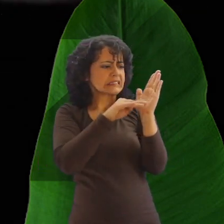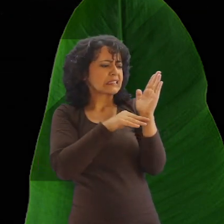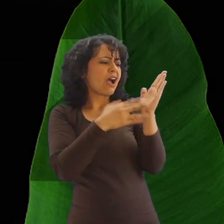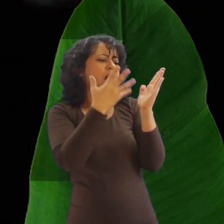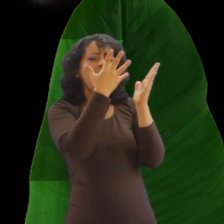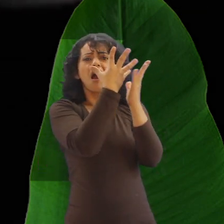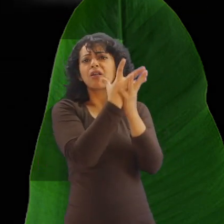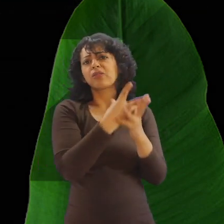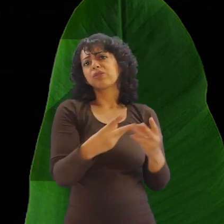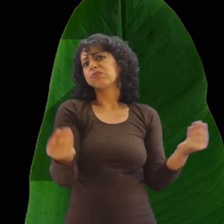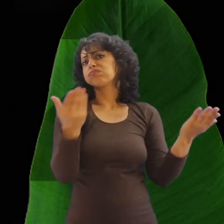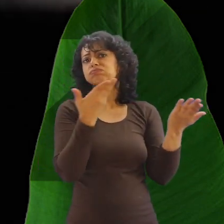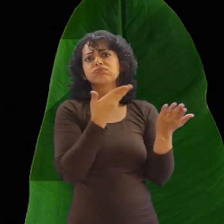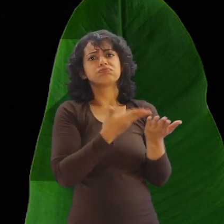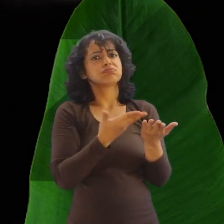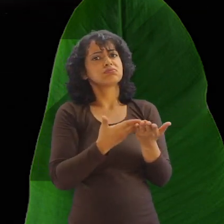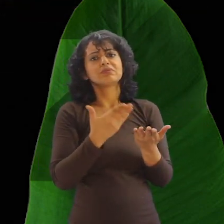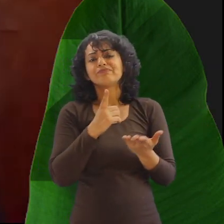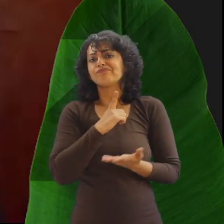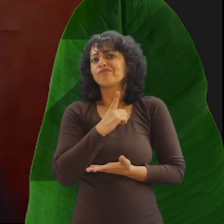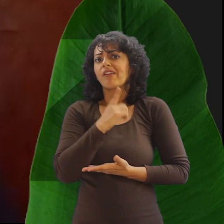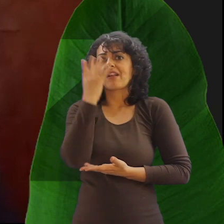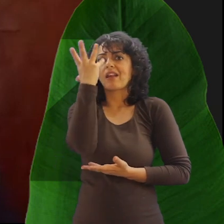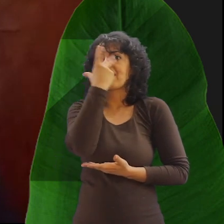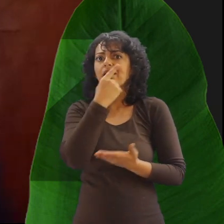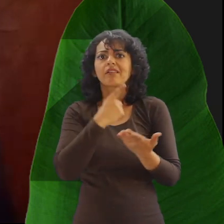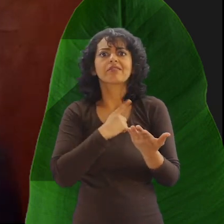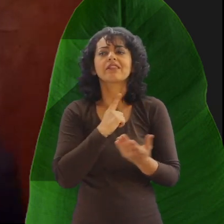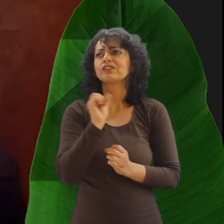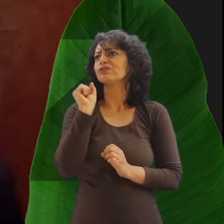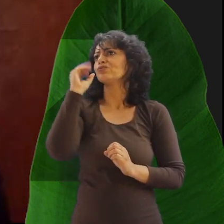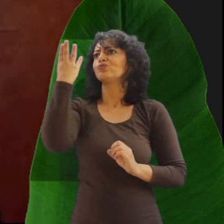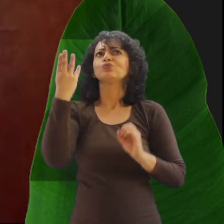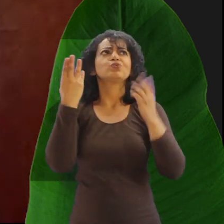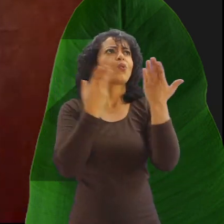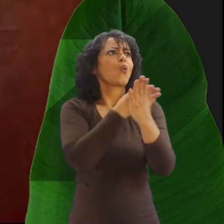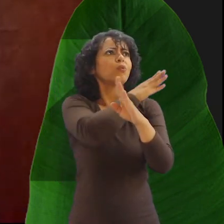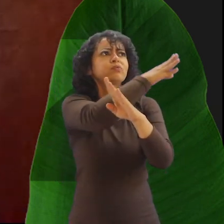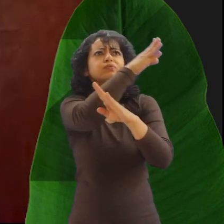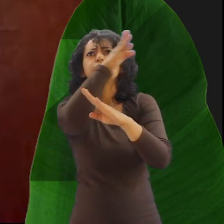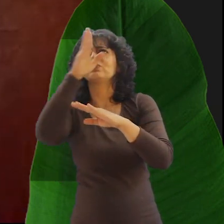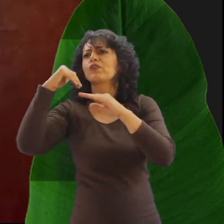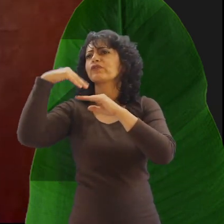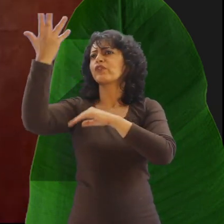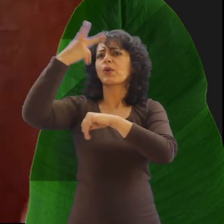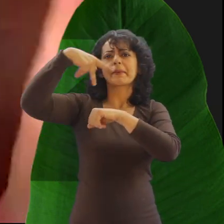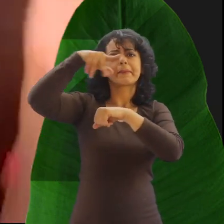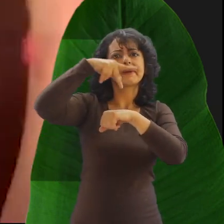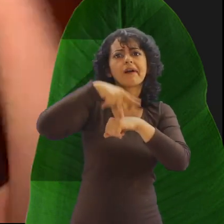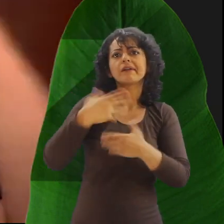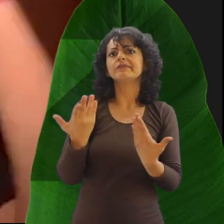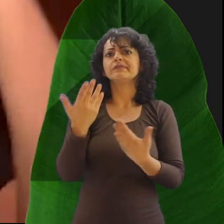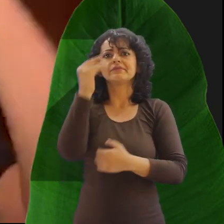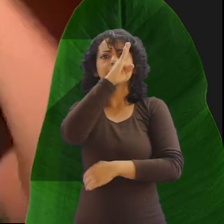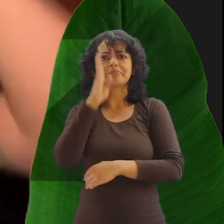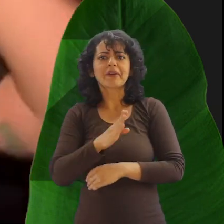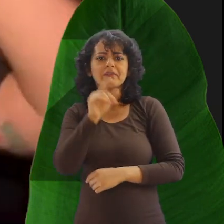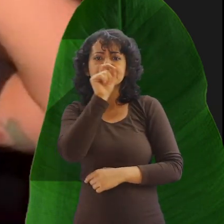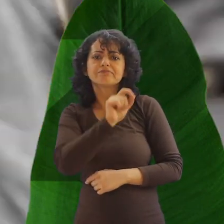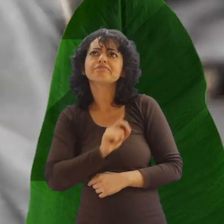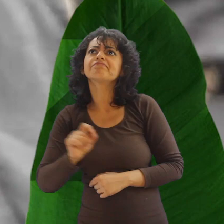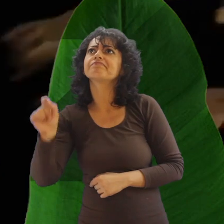gente tinha tantos shows. Era linda a agenda, linda. Shows fora, shows norte a